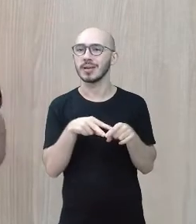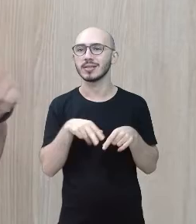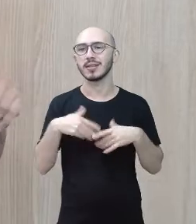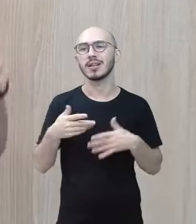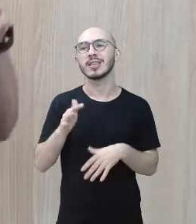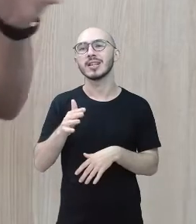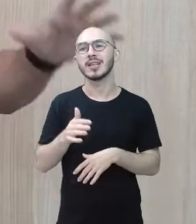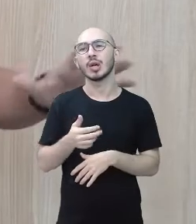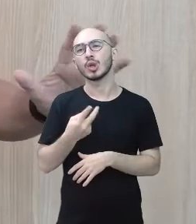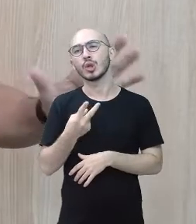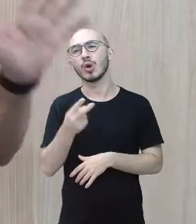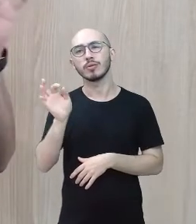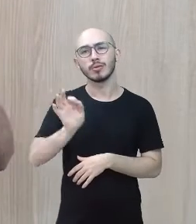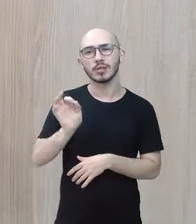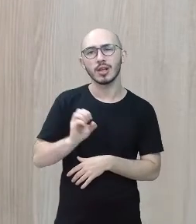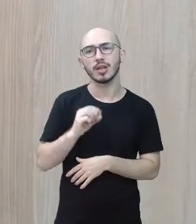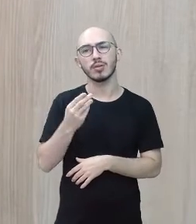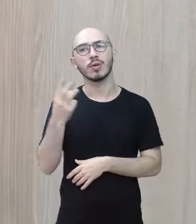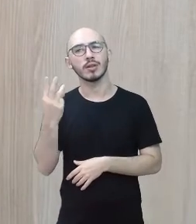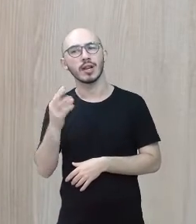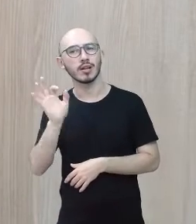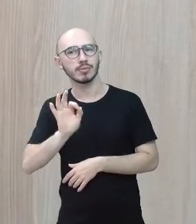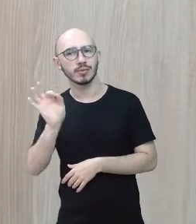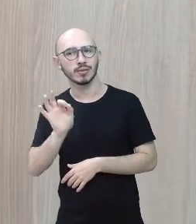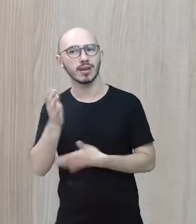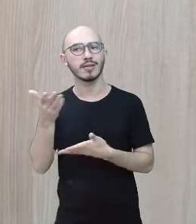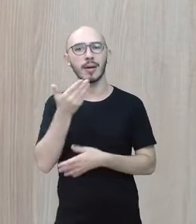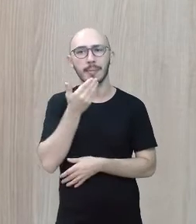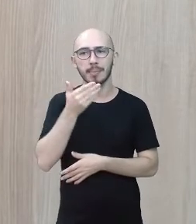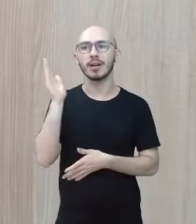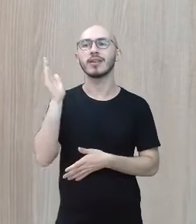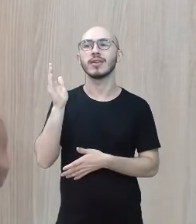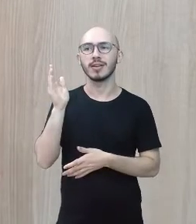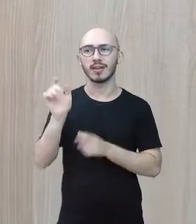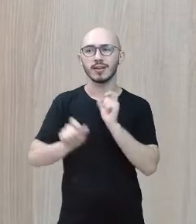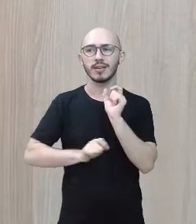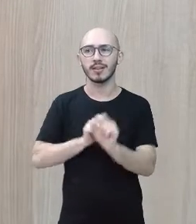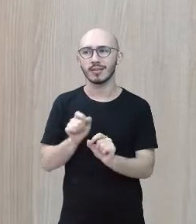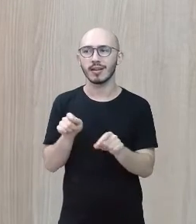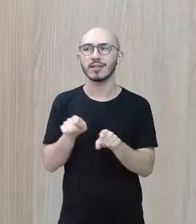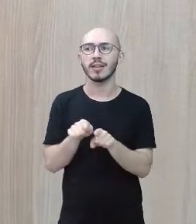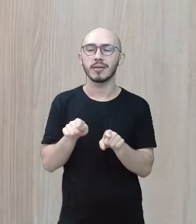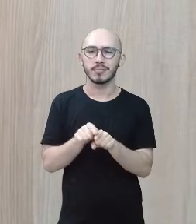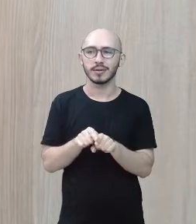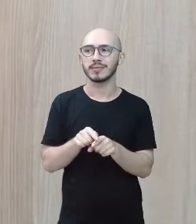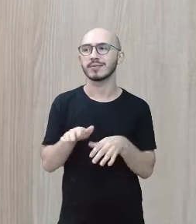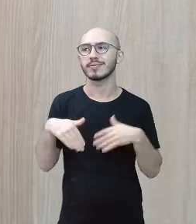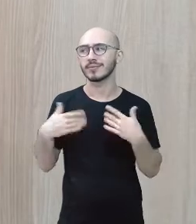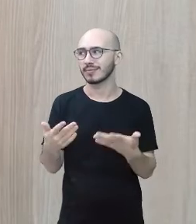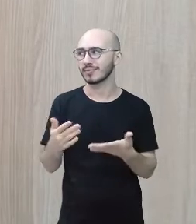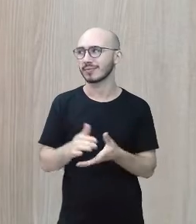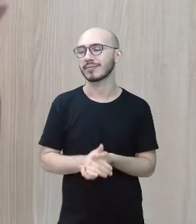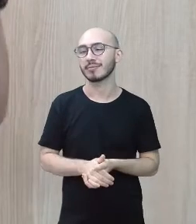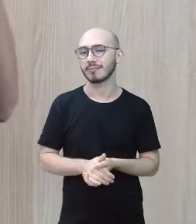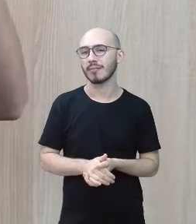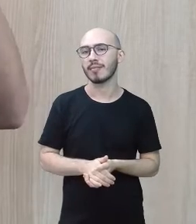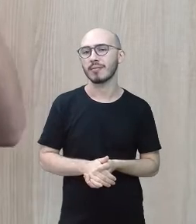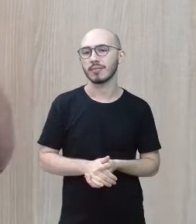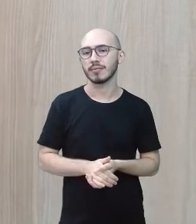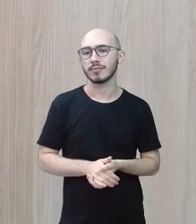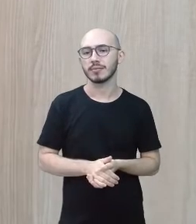3%, preferiu lasanha, por exemplo, certo? Muito obrigado, Briane, por desligar o ar-condicionado. Tá frio.